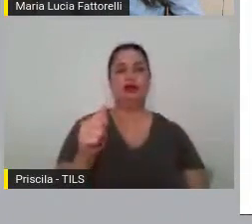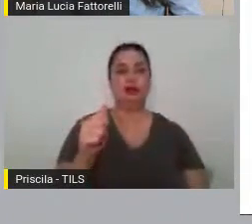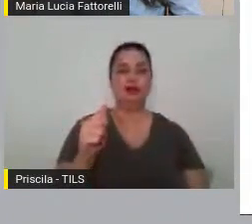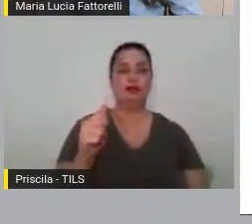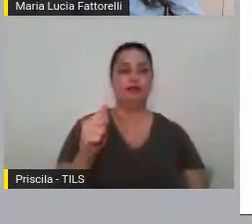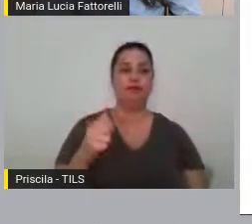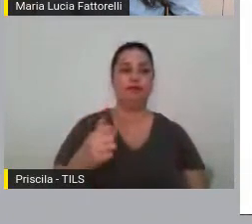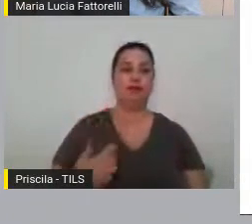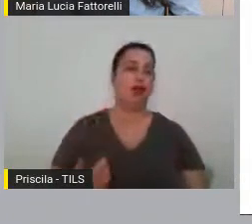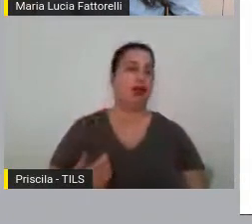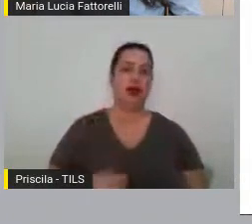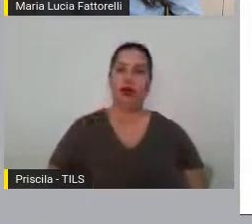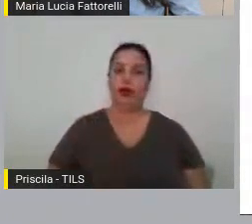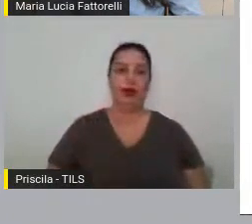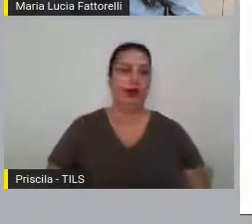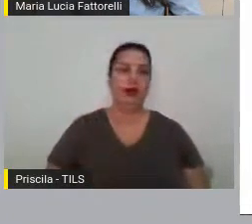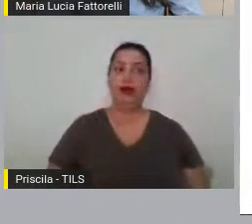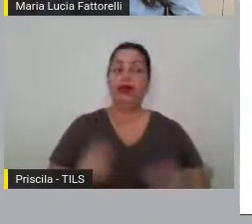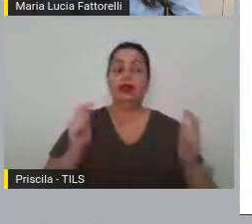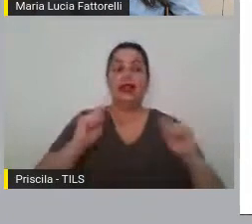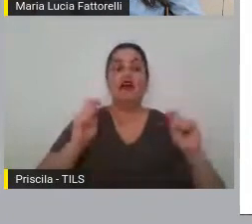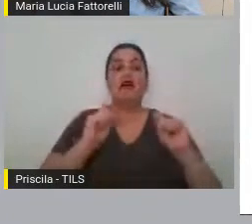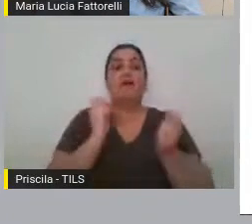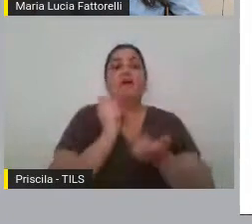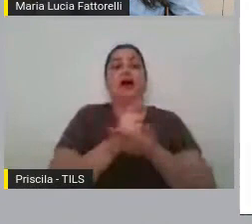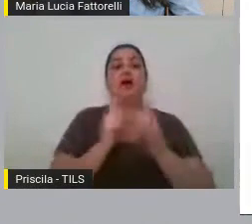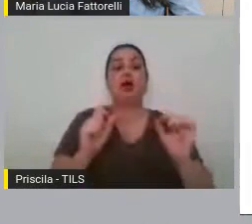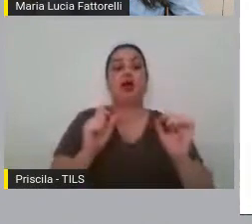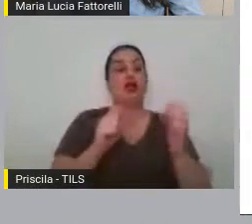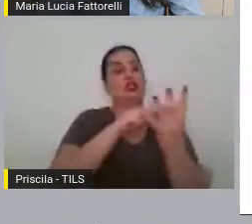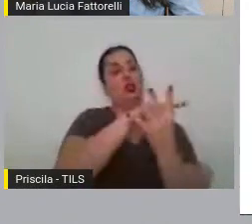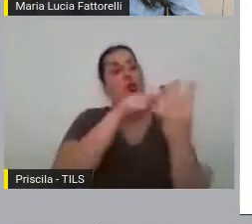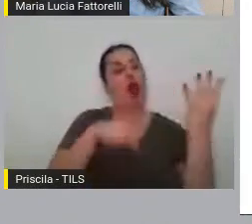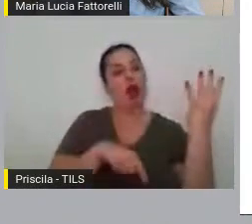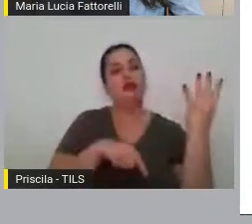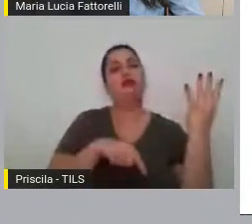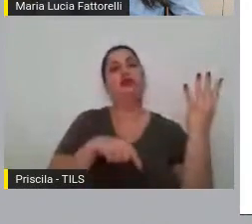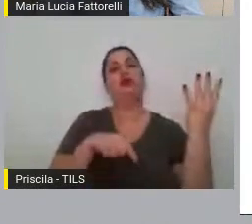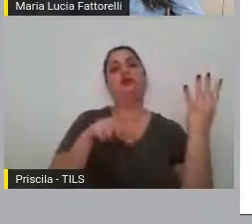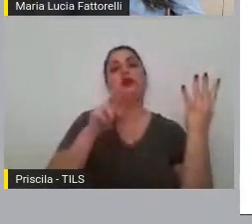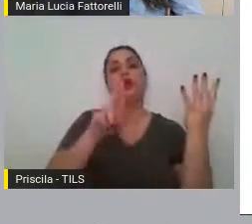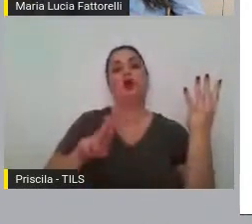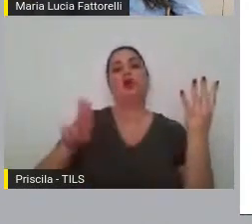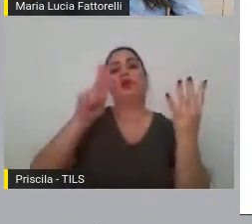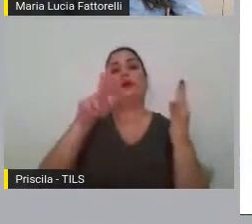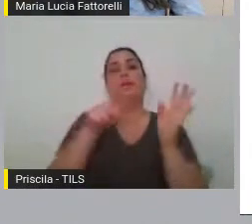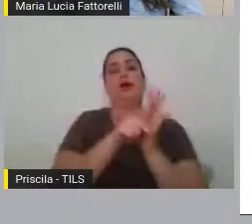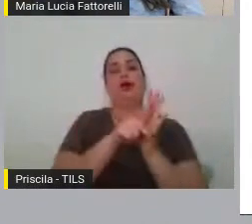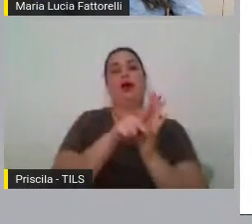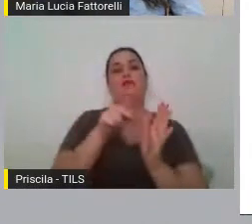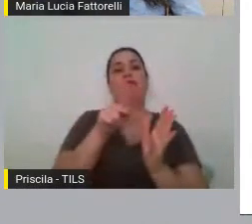4 universidades baianas. São Paulo foi... Cadê? São Paulo